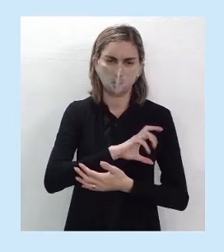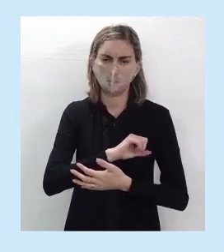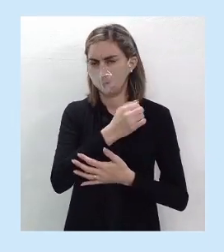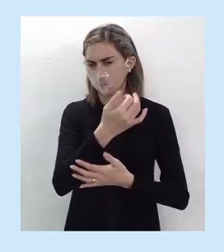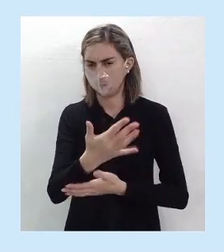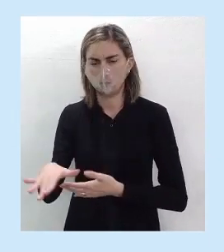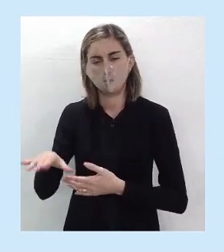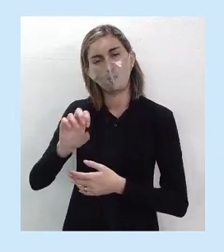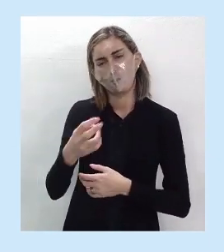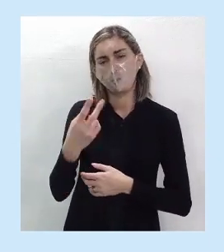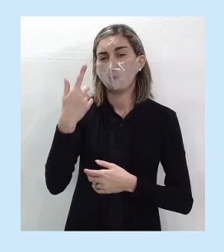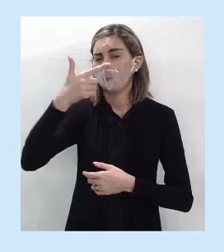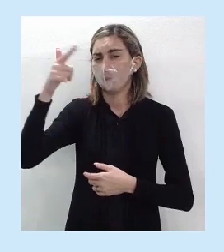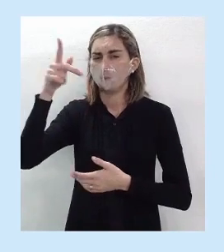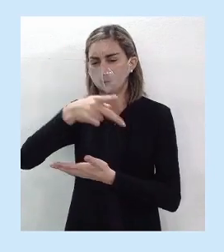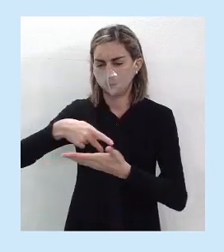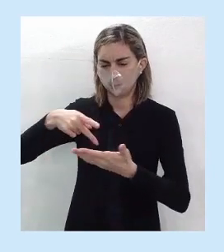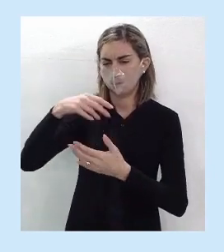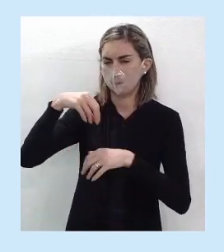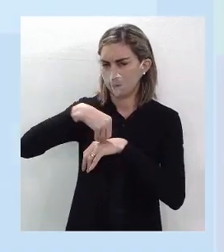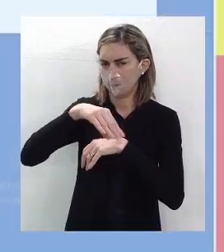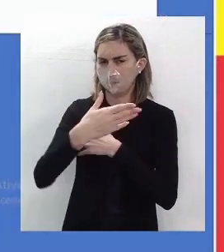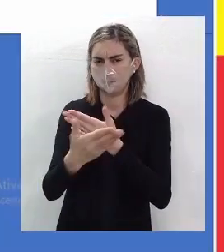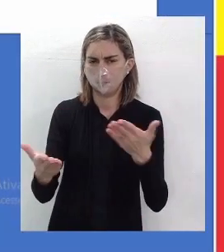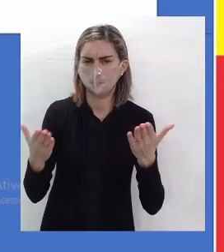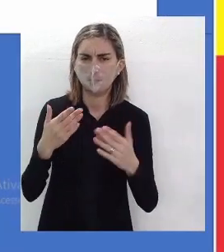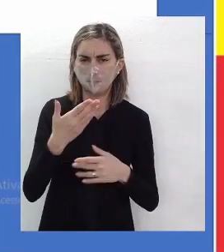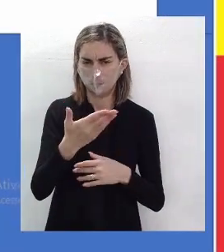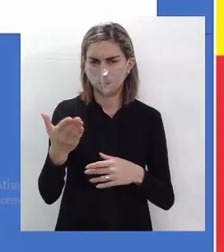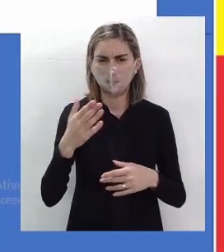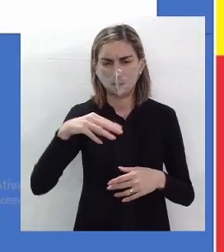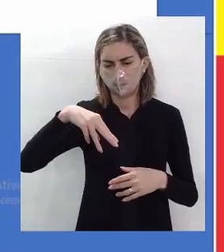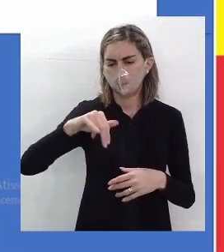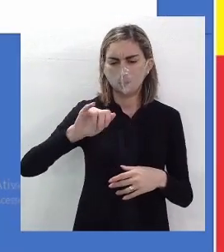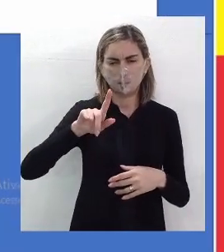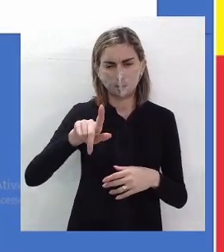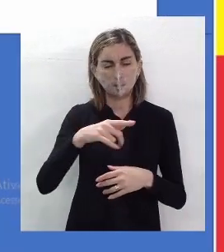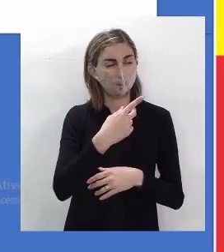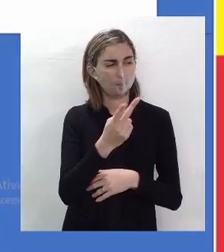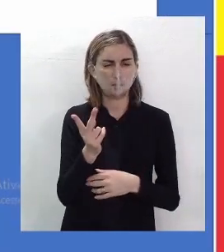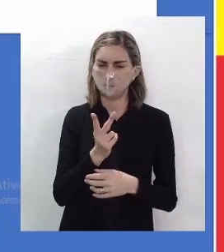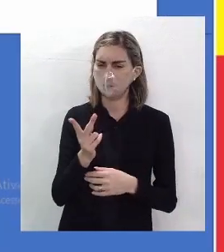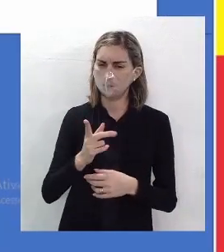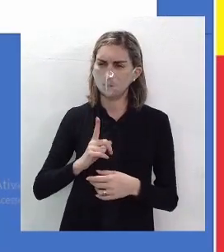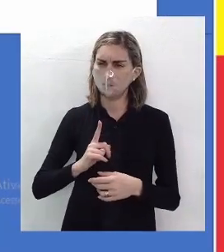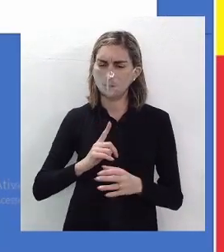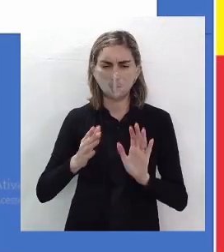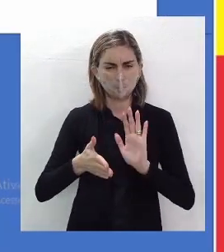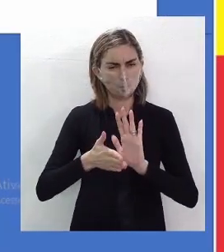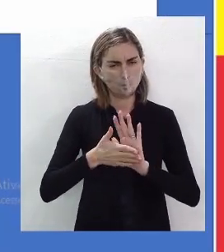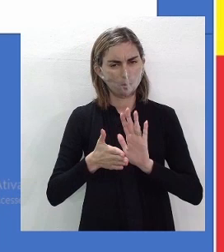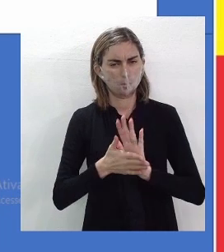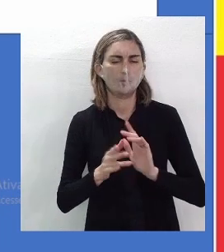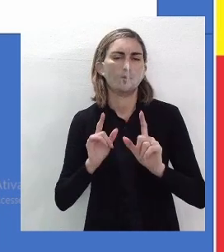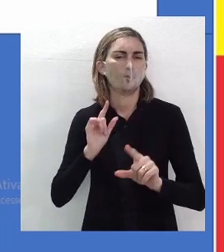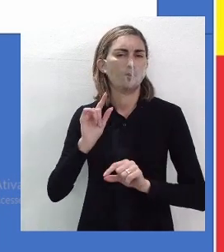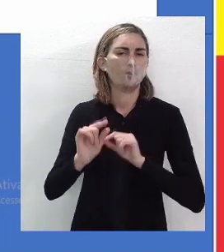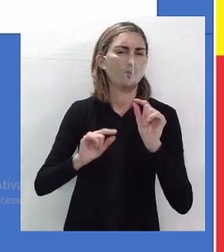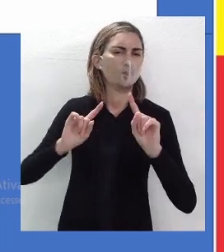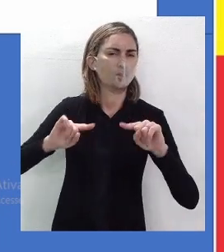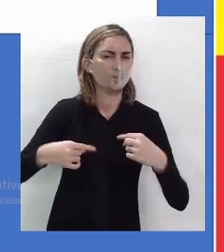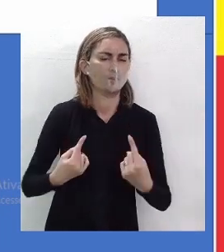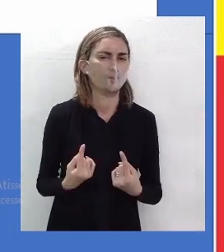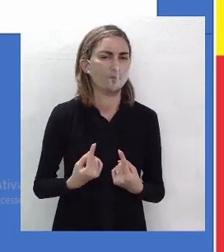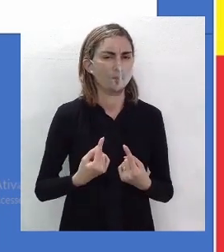no Mar, ou este outro poema que eu trouxe aqui para vocês, do Miguel, para que a gente, não é, proponha o seguinte, um